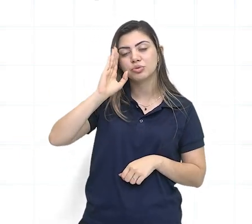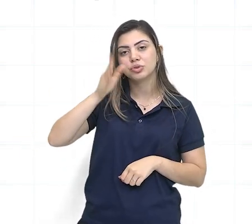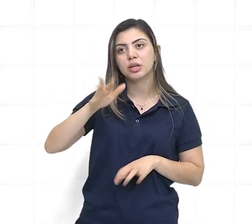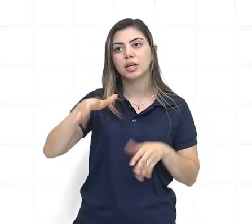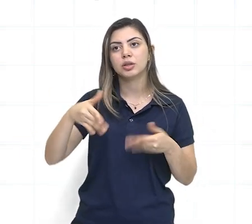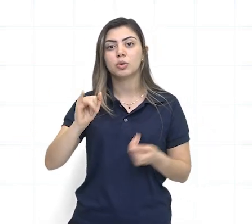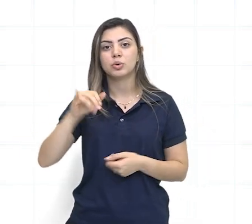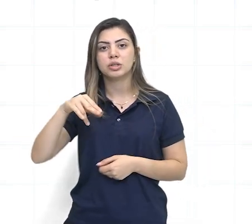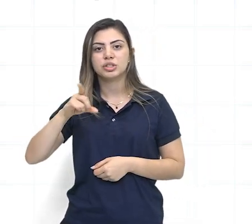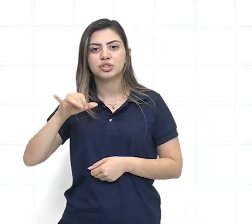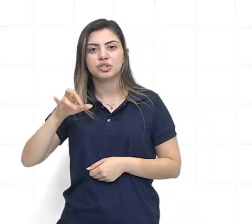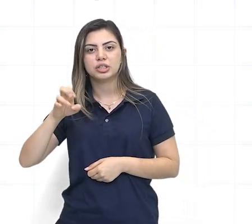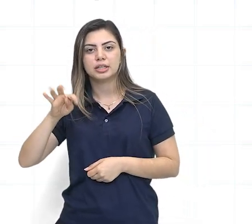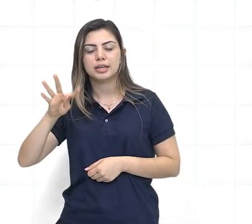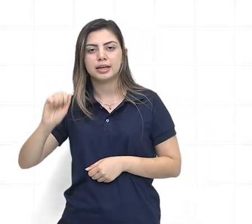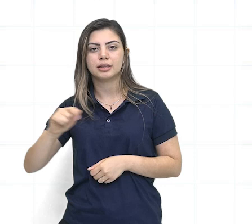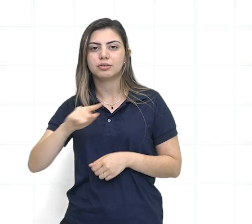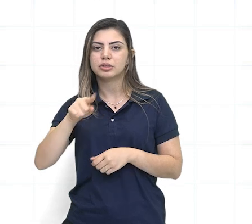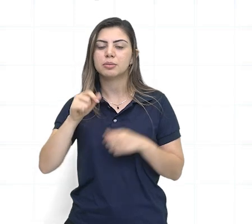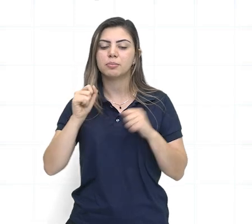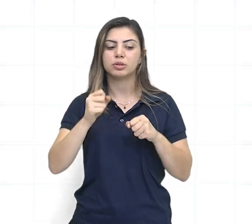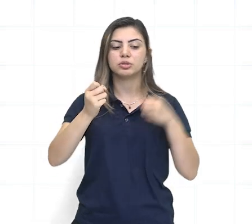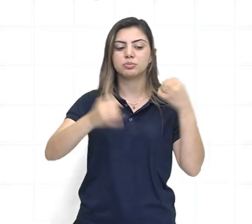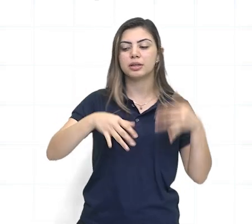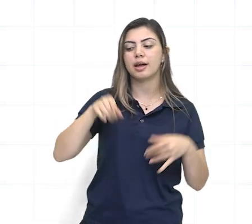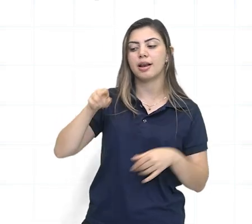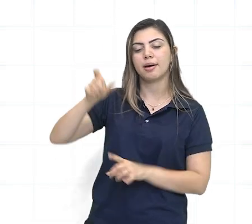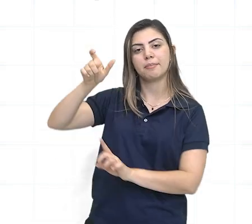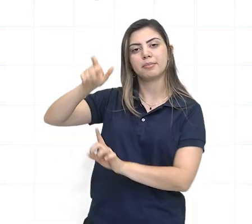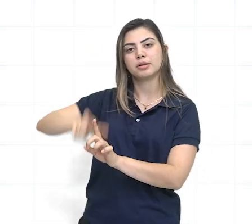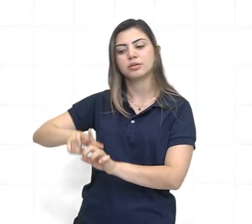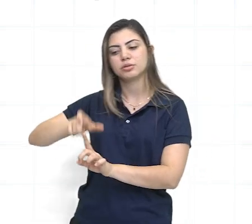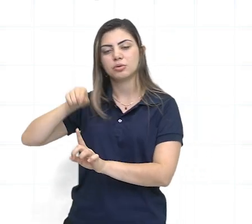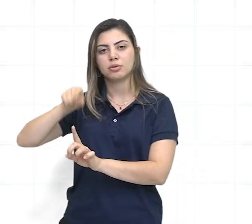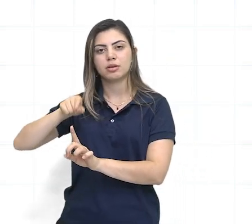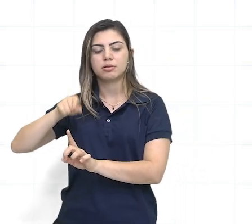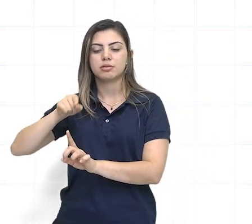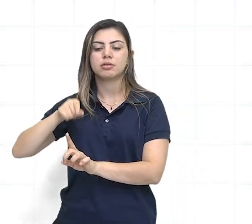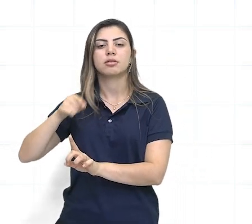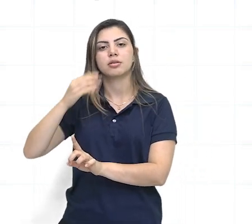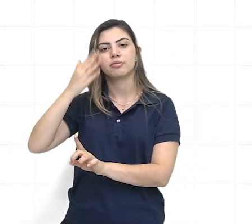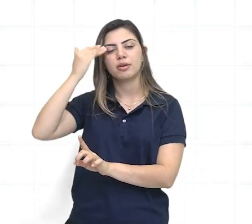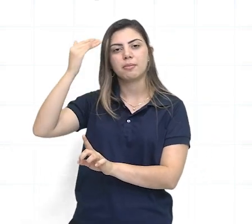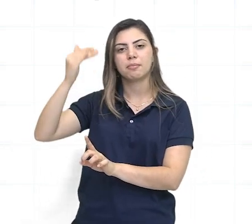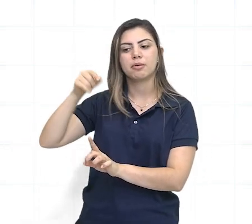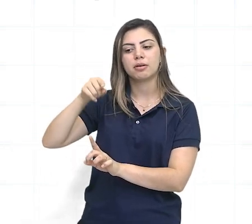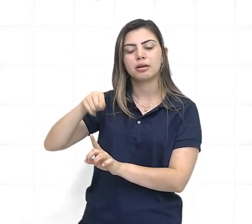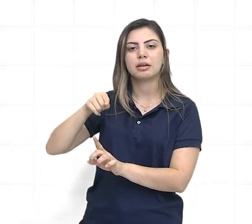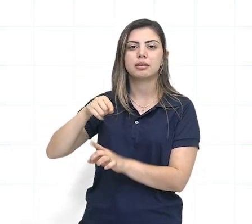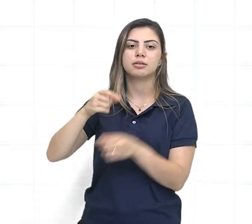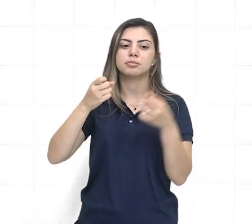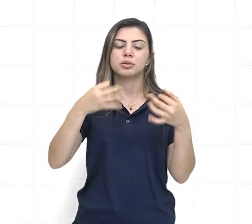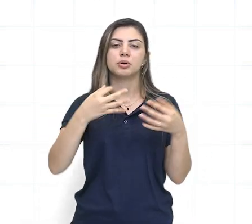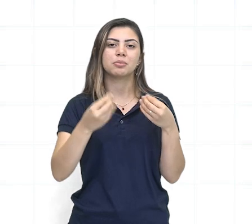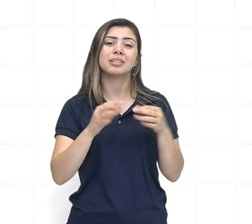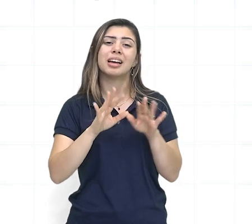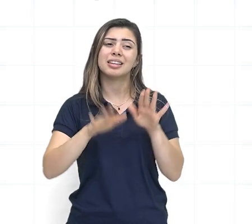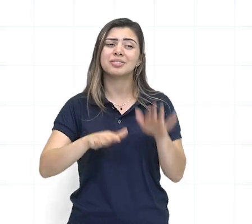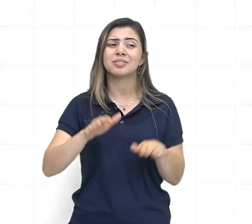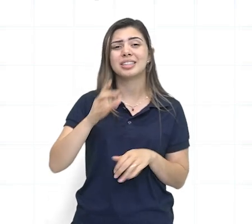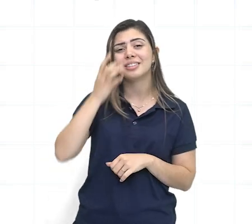você vai colocar segundo fulano de tal, né? Eu sei que não é tão fácil